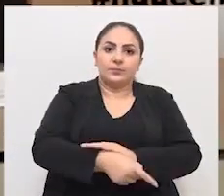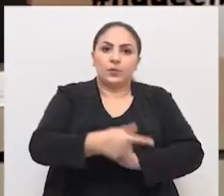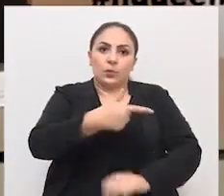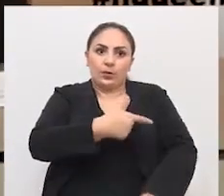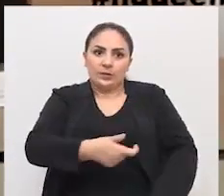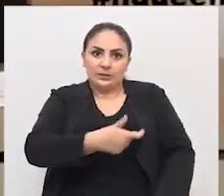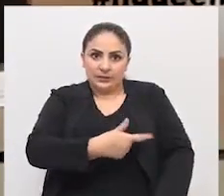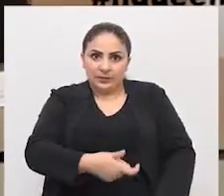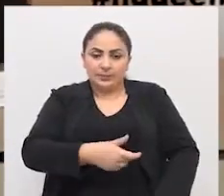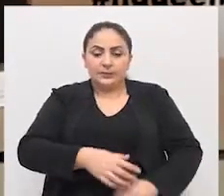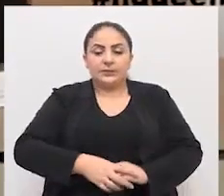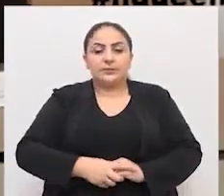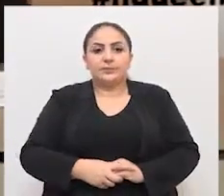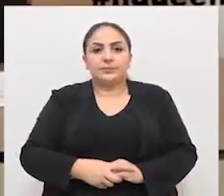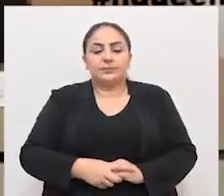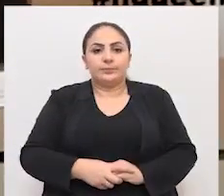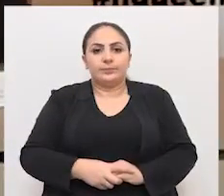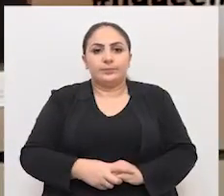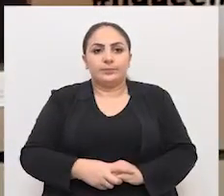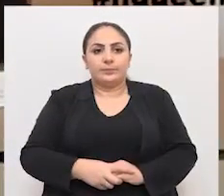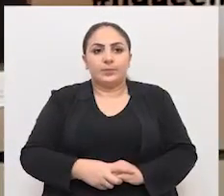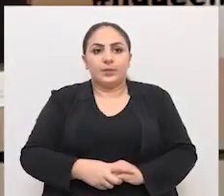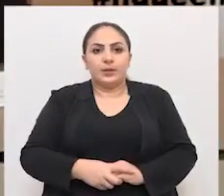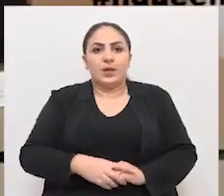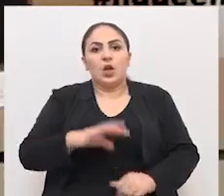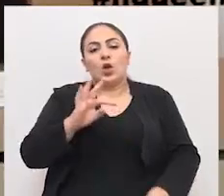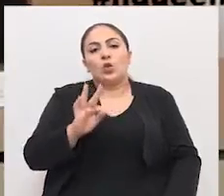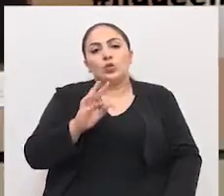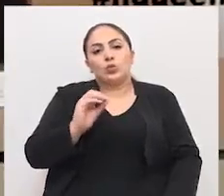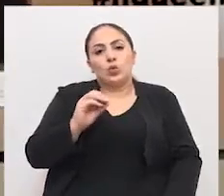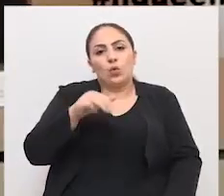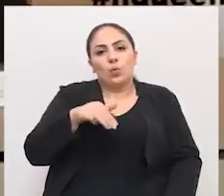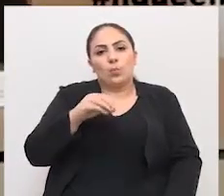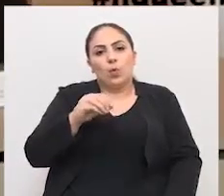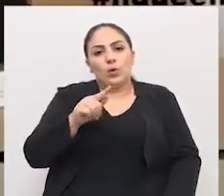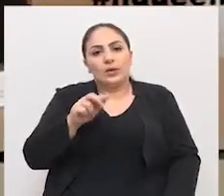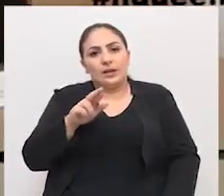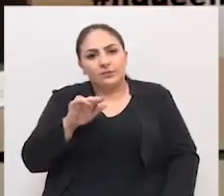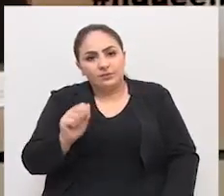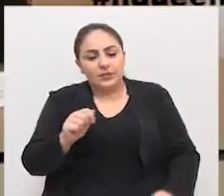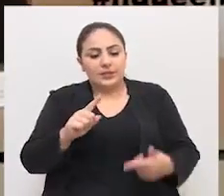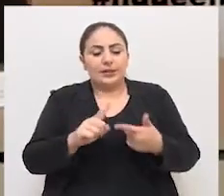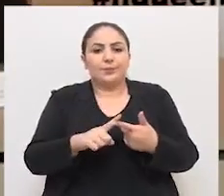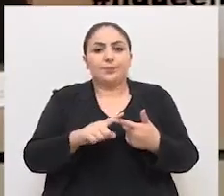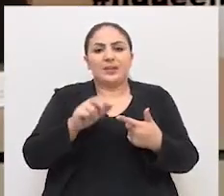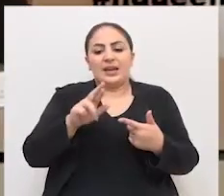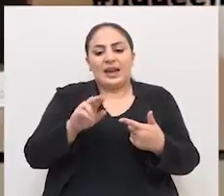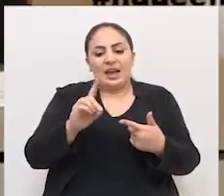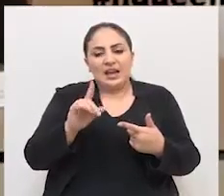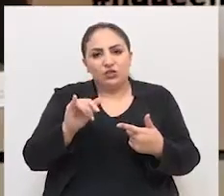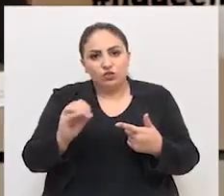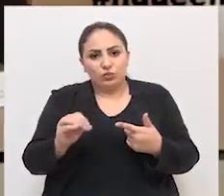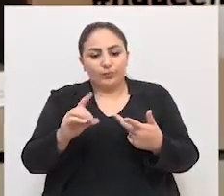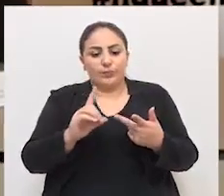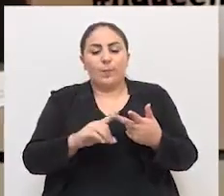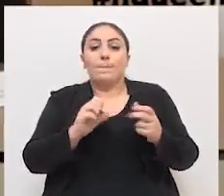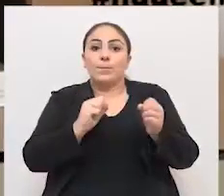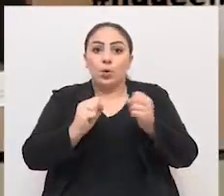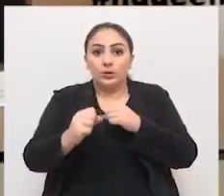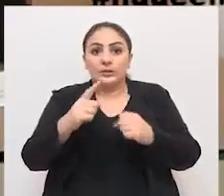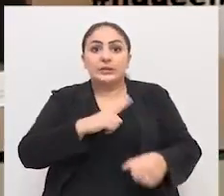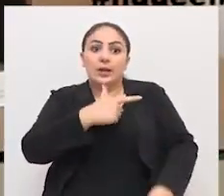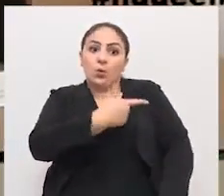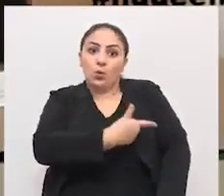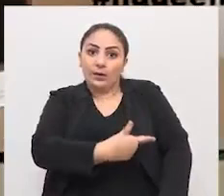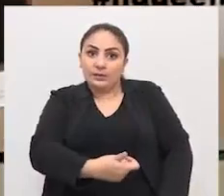aprofundado com exames laboratoriais, tomografia computadorizada, radiografia, poderá ter